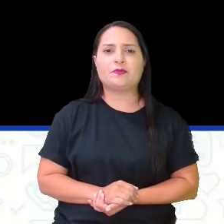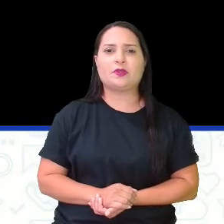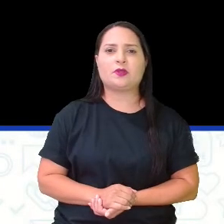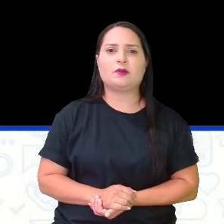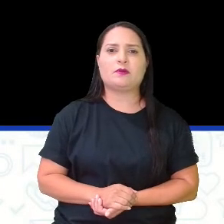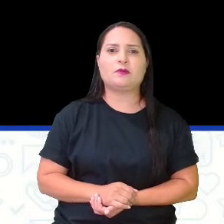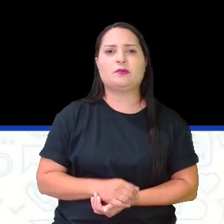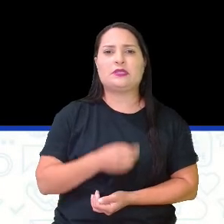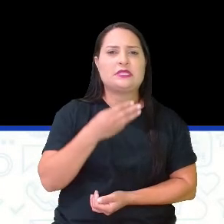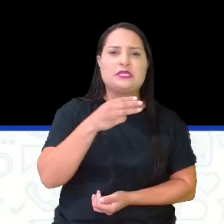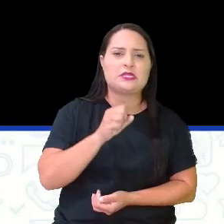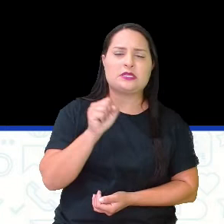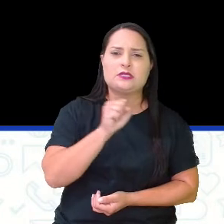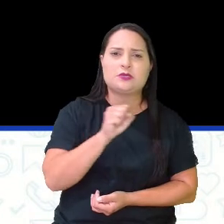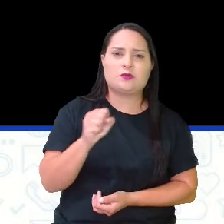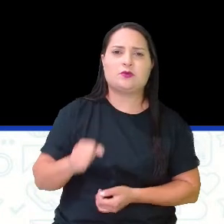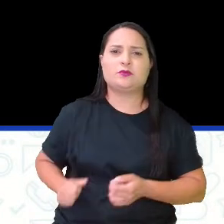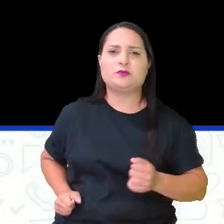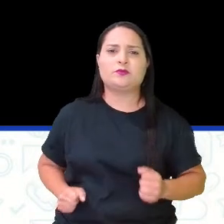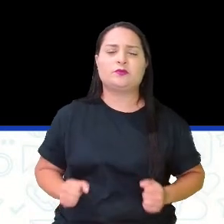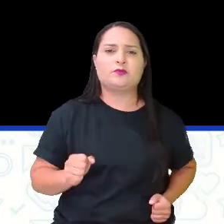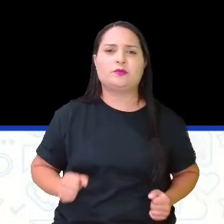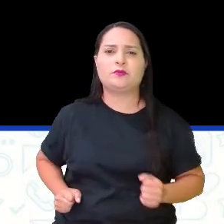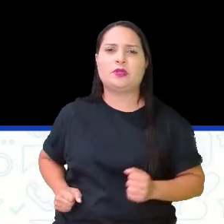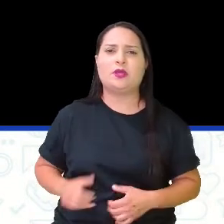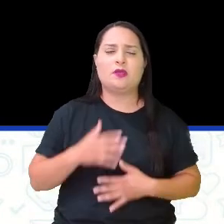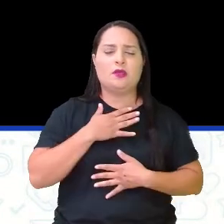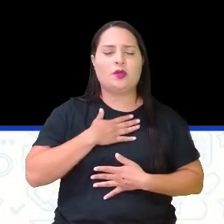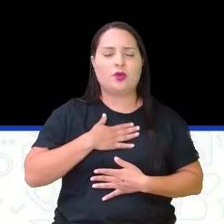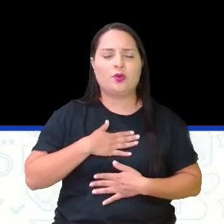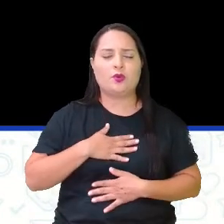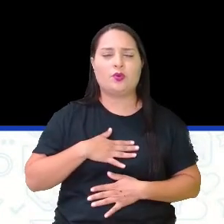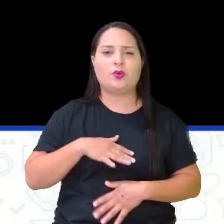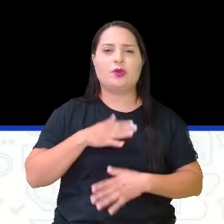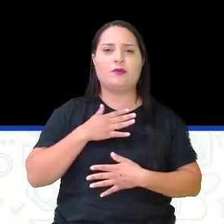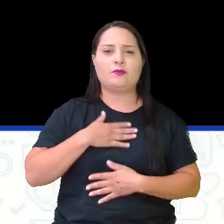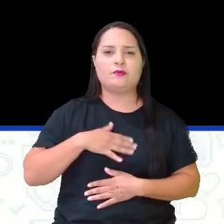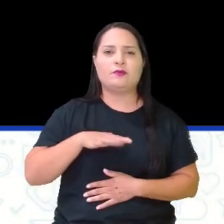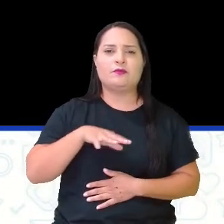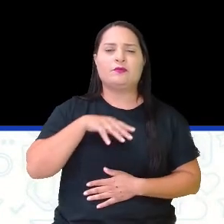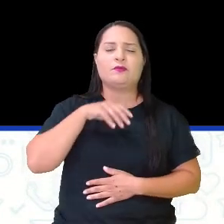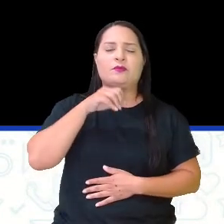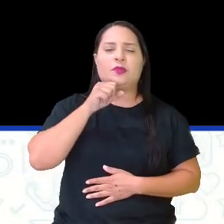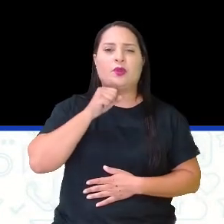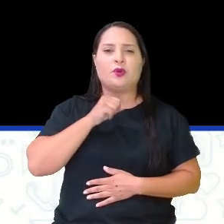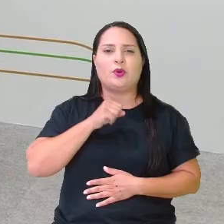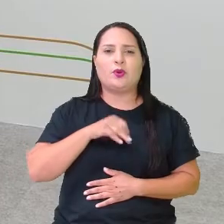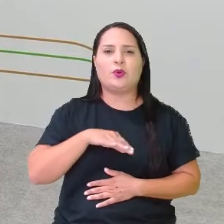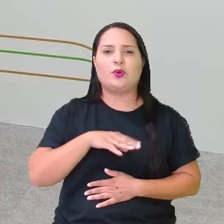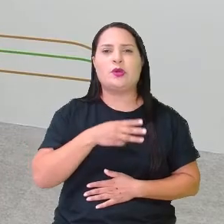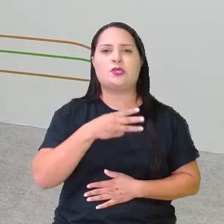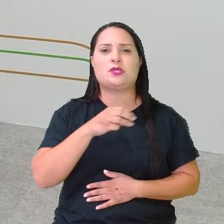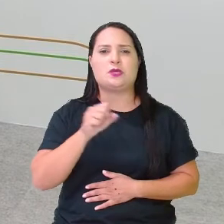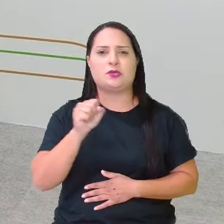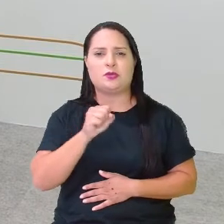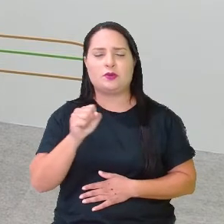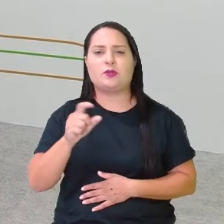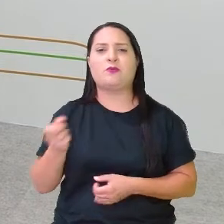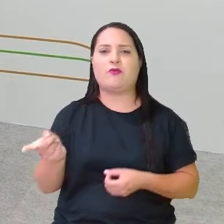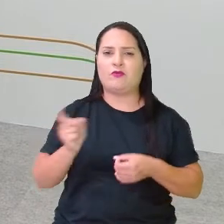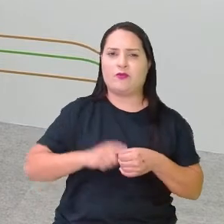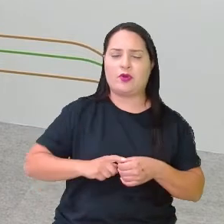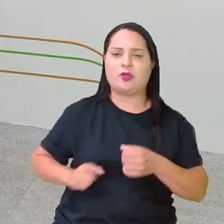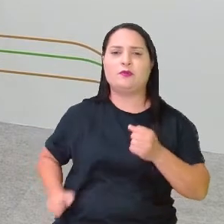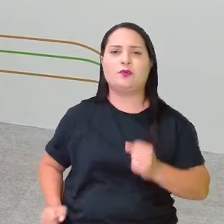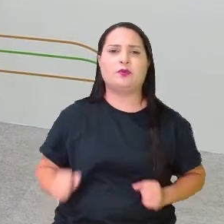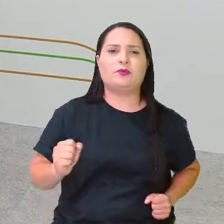corre 30 segundos. E aí dá um descanso, respira mais 30, depois faz mais 30 de novo. Vai